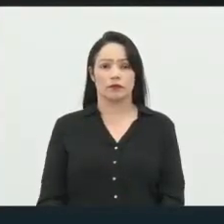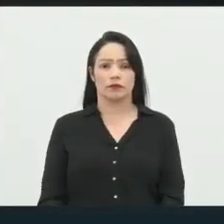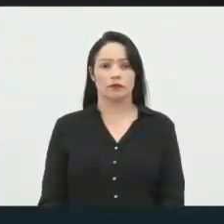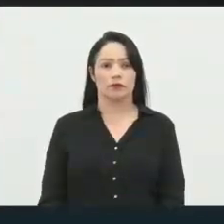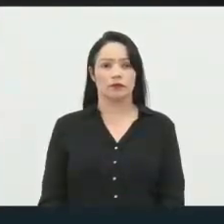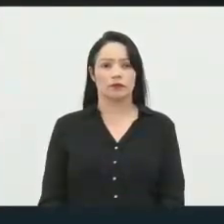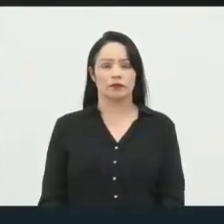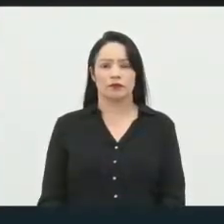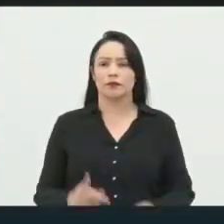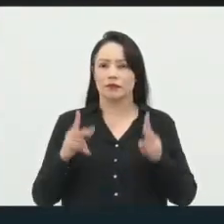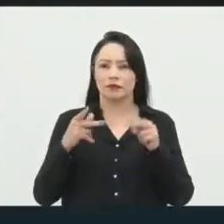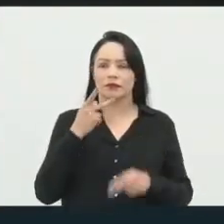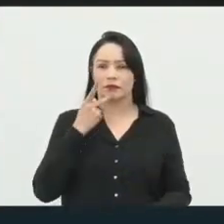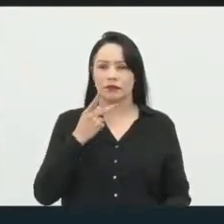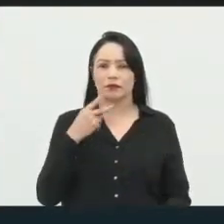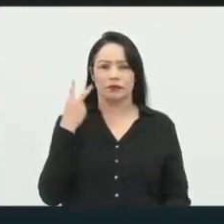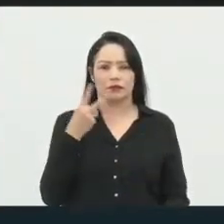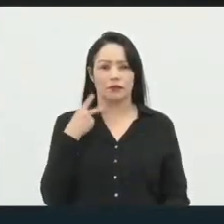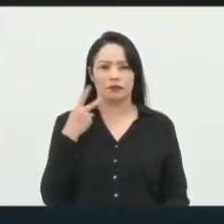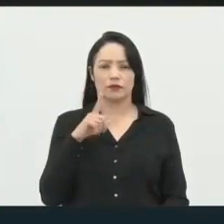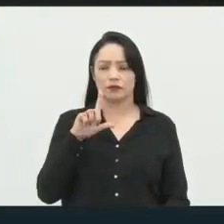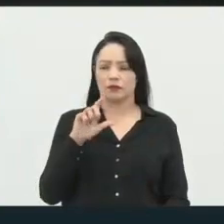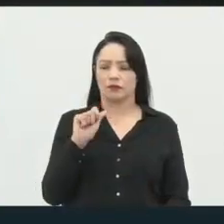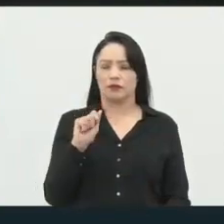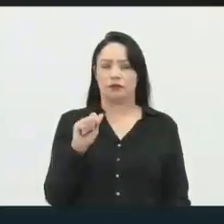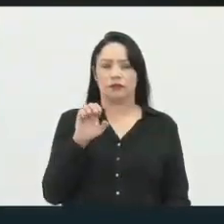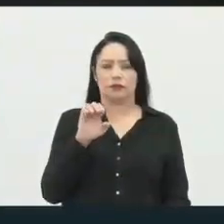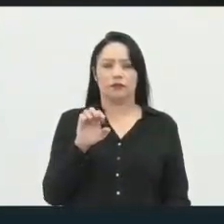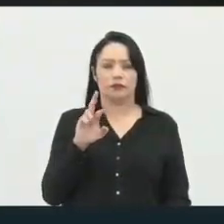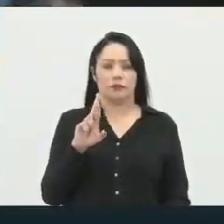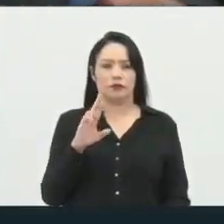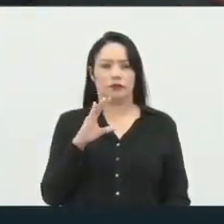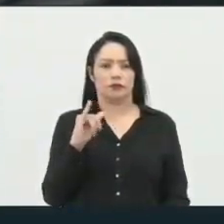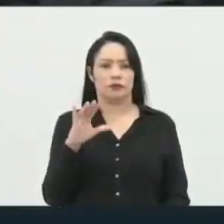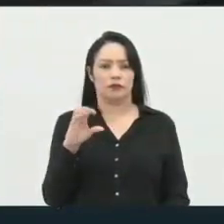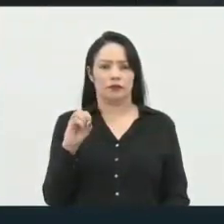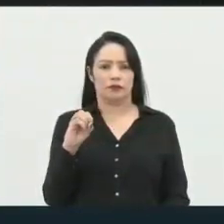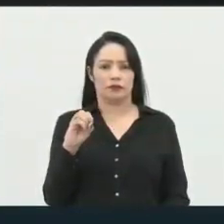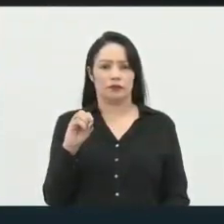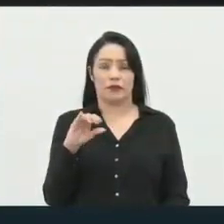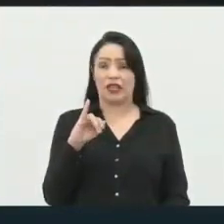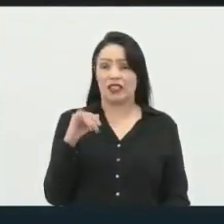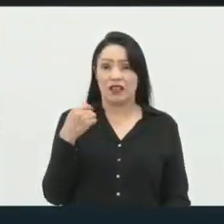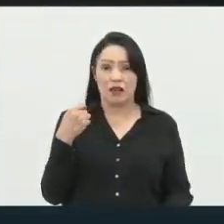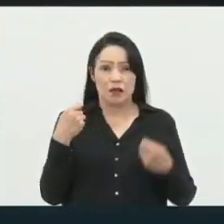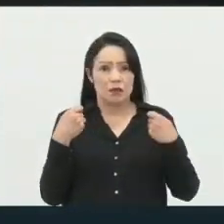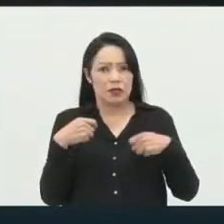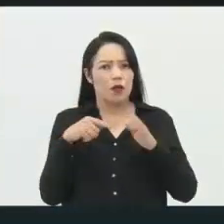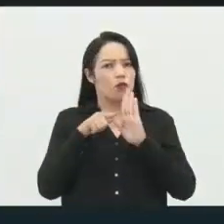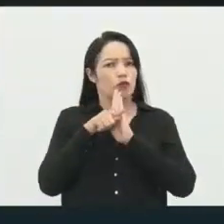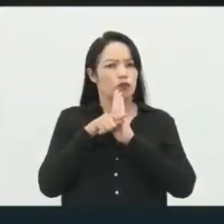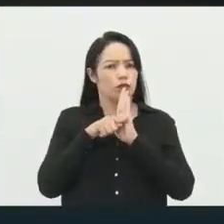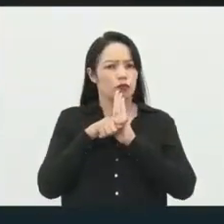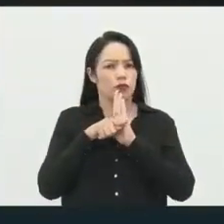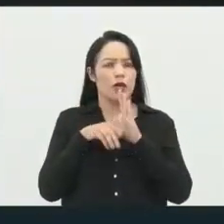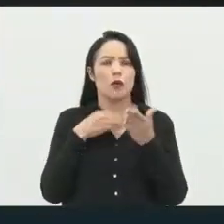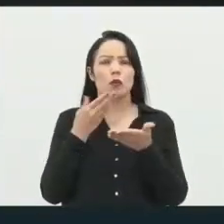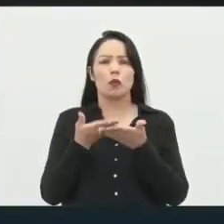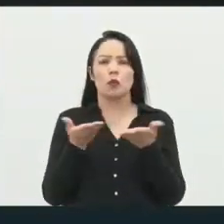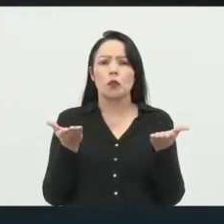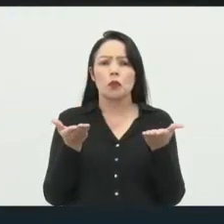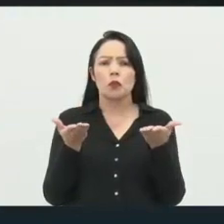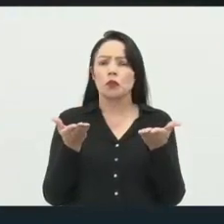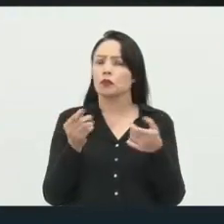como falou Vereador Laércio sandes aqui que se precisa fazer um levantamento que até hoje não fizeram